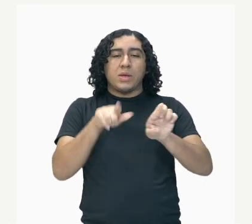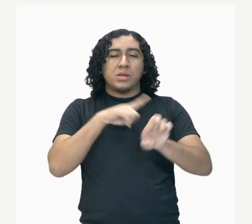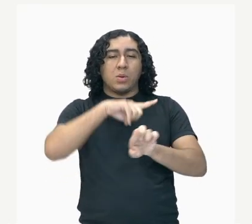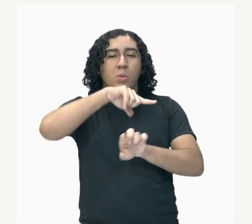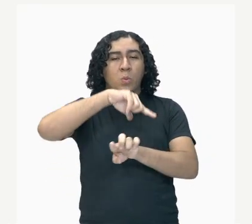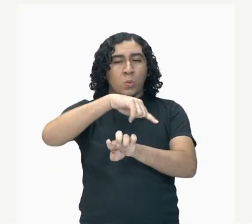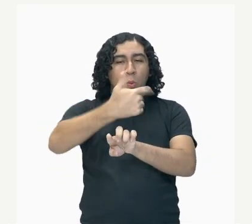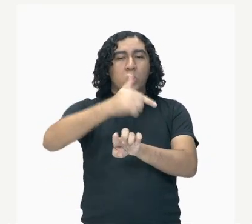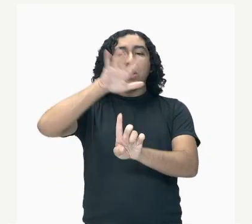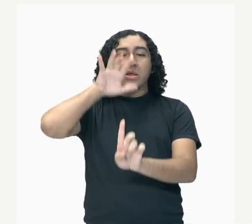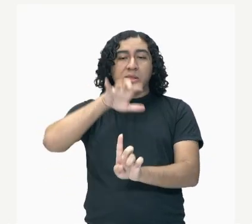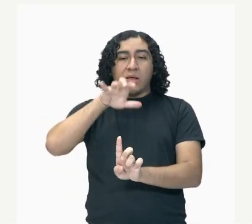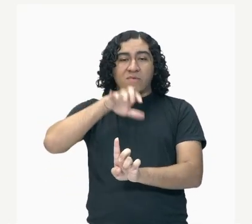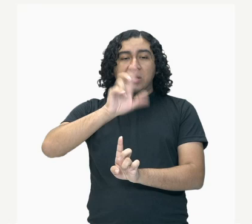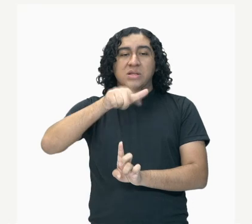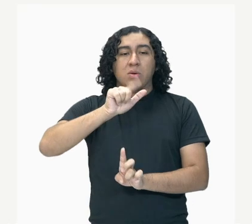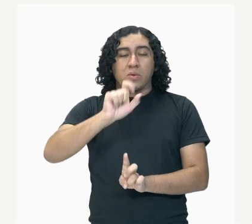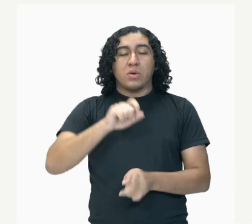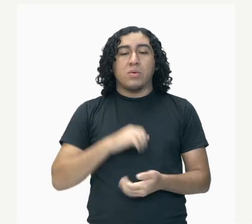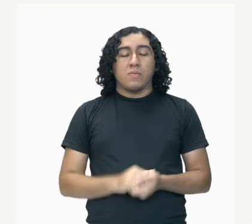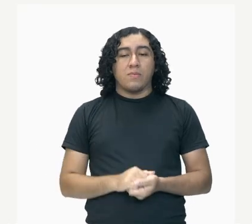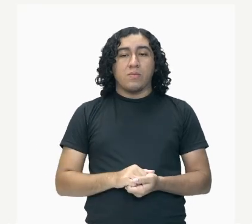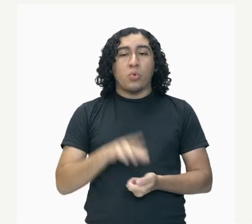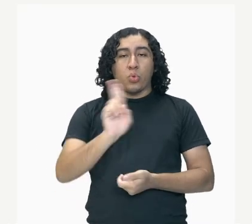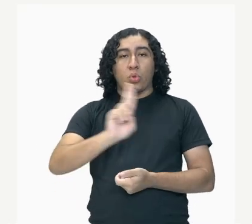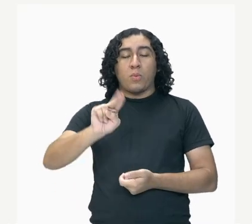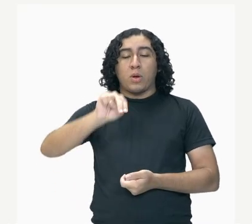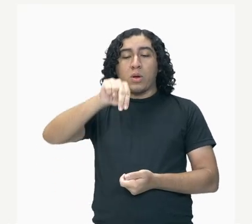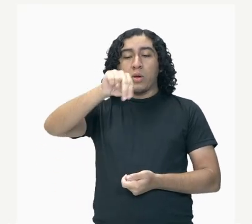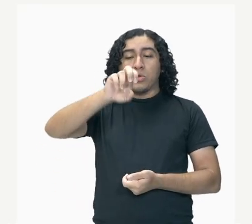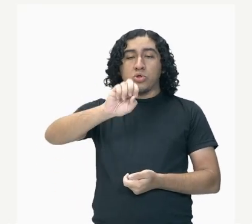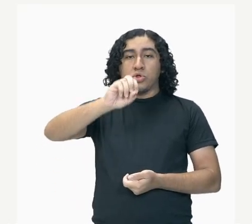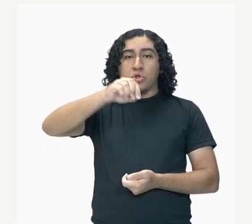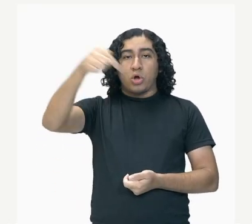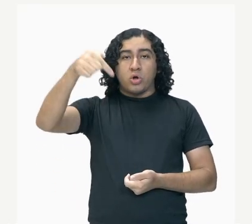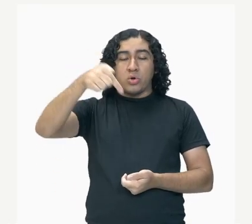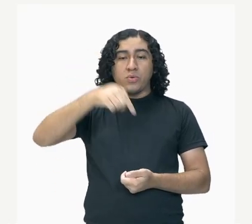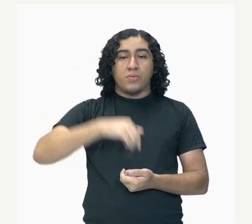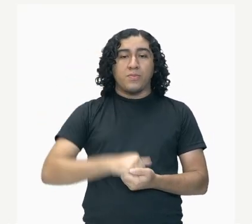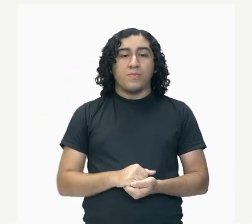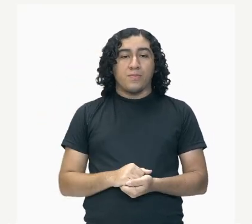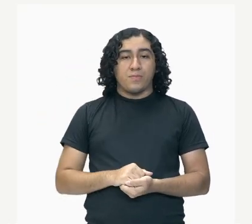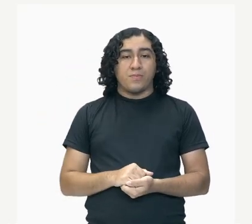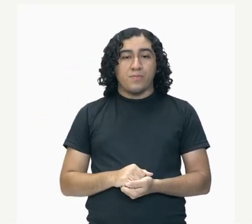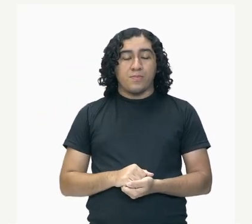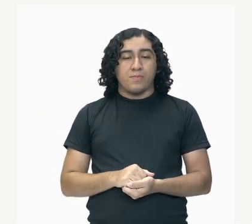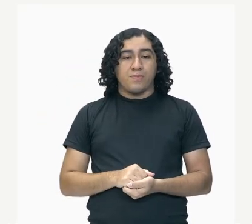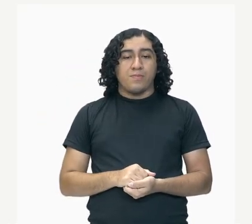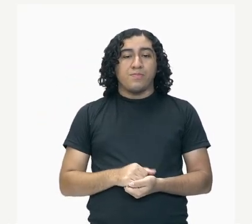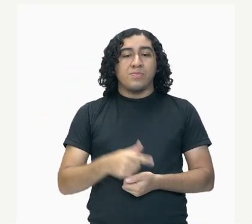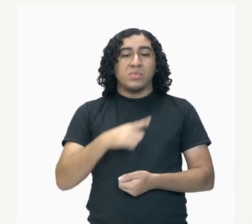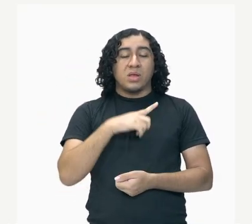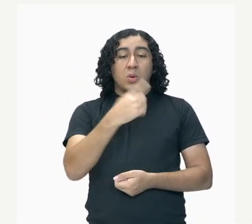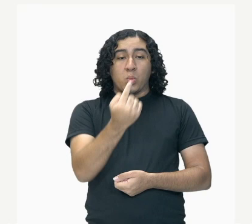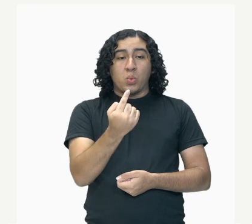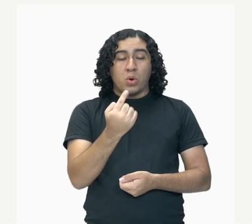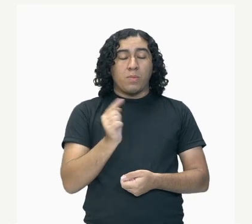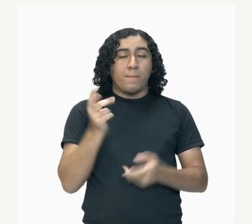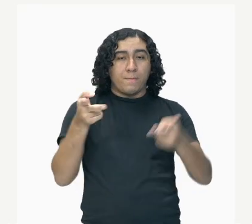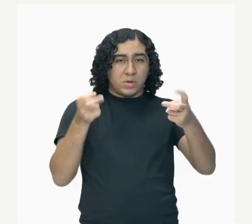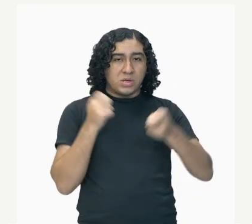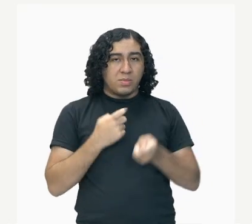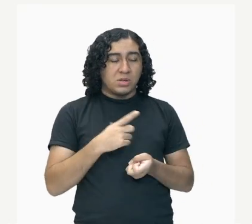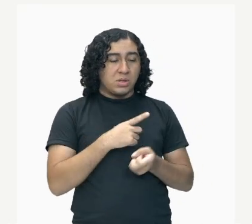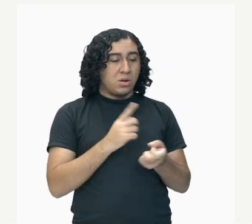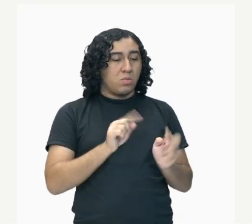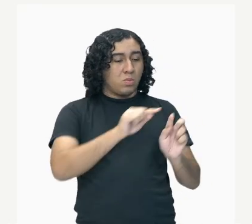gente chama de destrutiva eu vou dar o nome de nó E aí aqui olha eu tenho um nó bem aqui ó é um